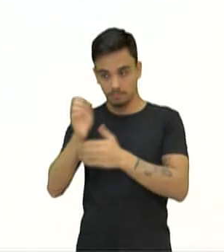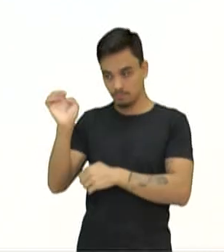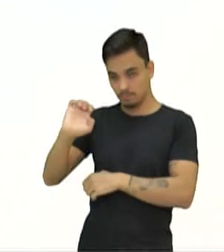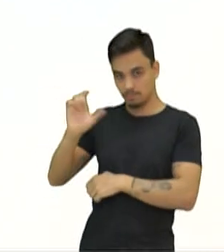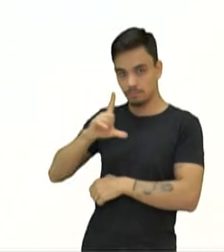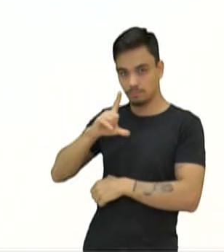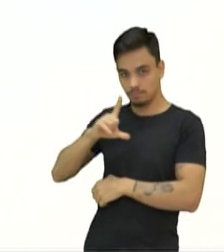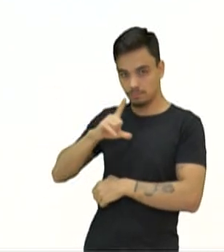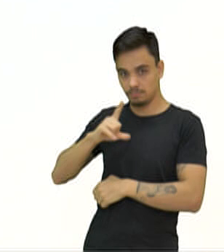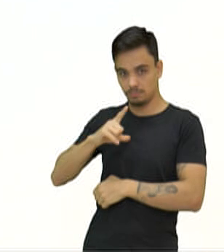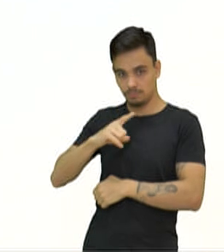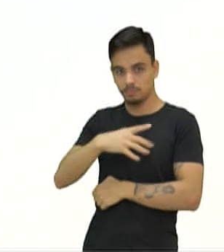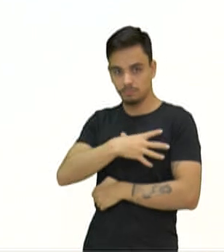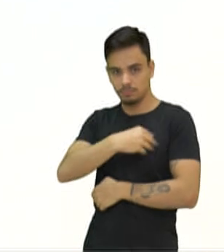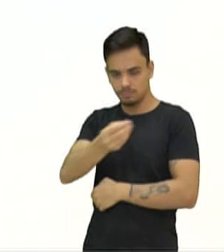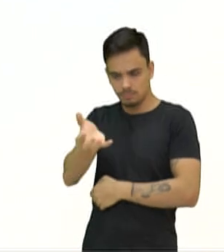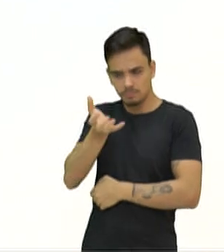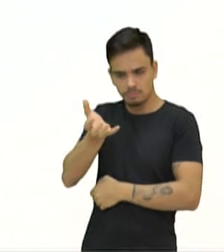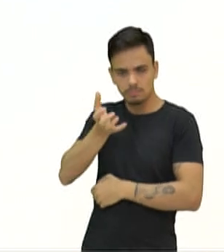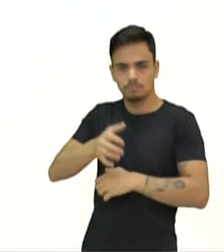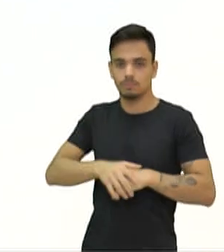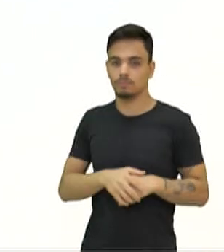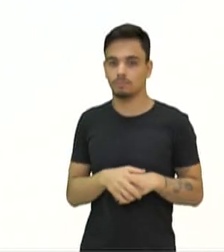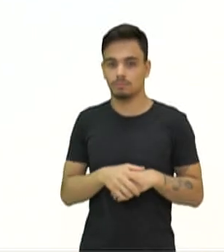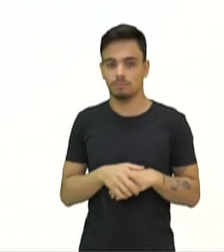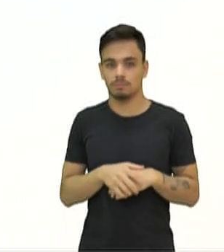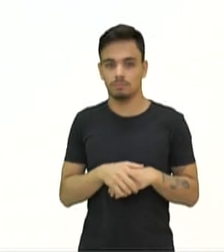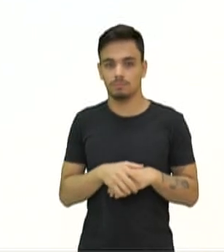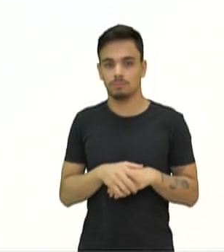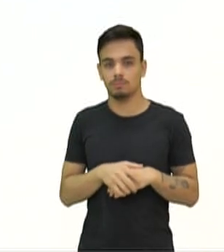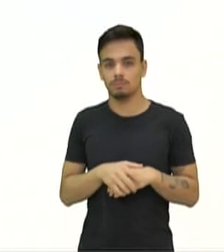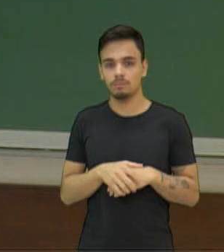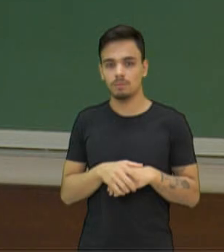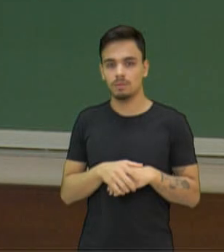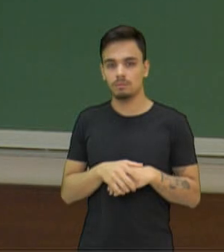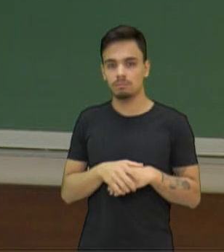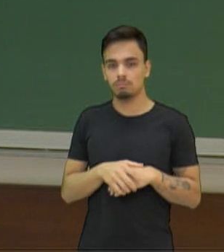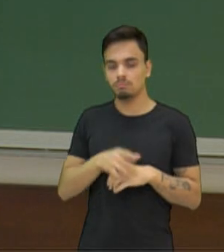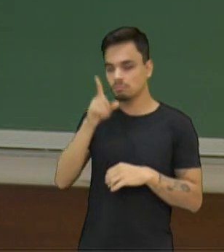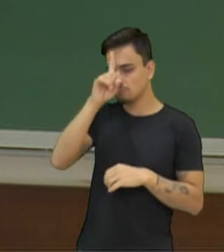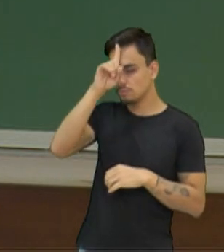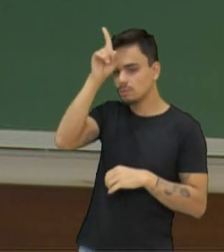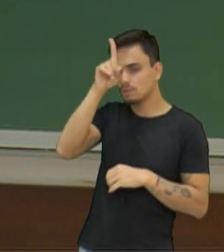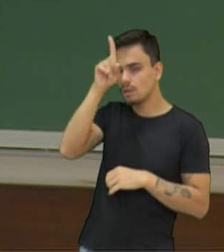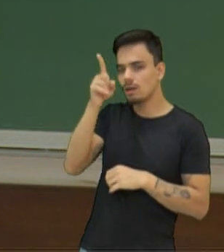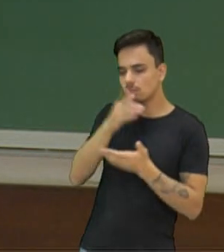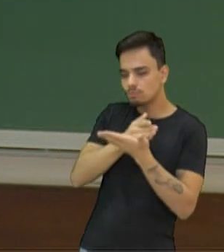ter filhos, tá? E a ideia inicial era primeiro cada um